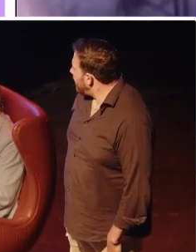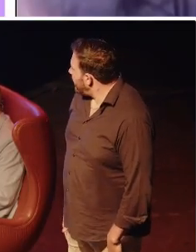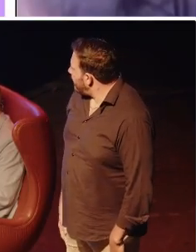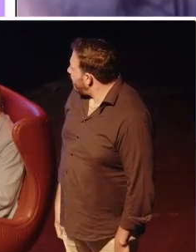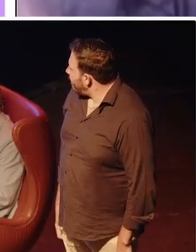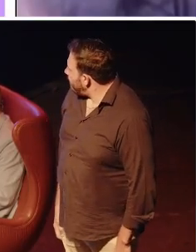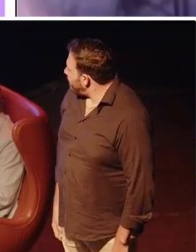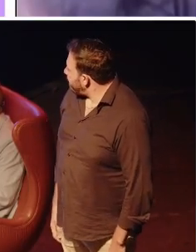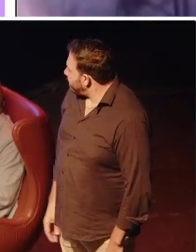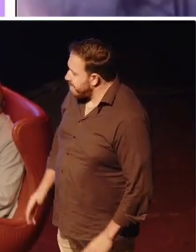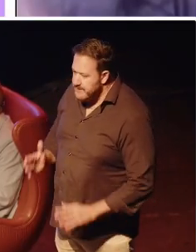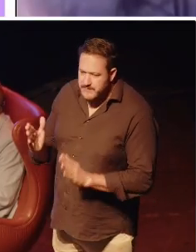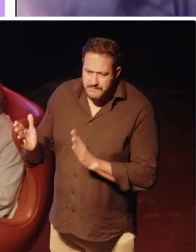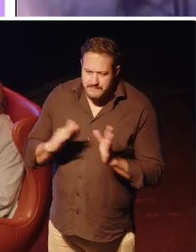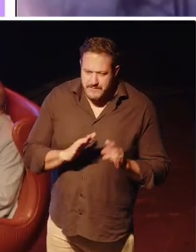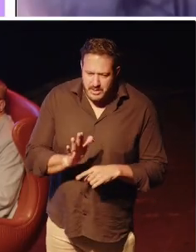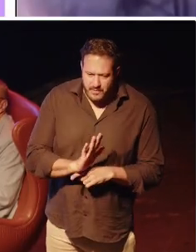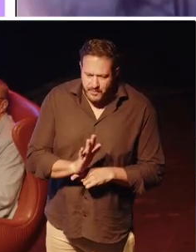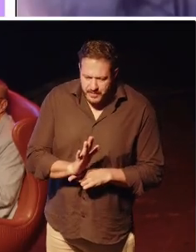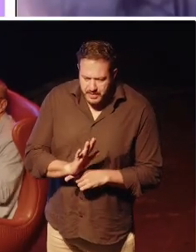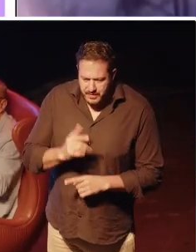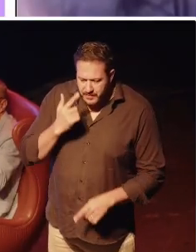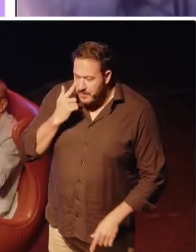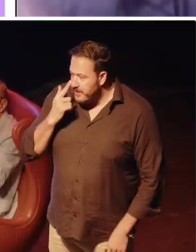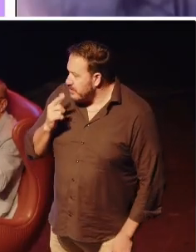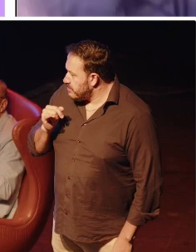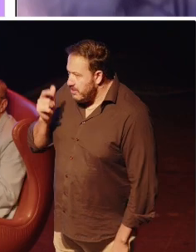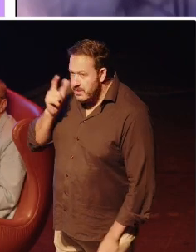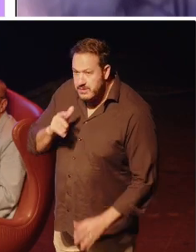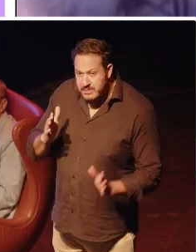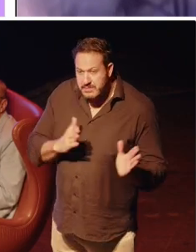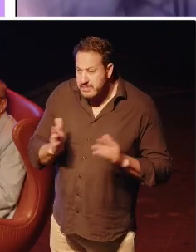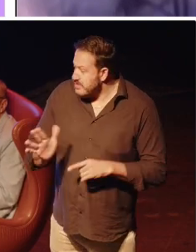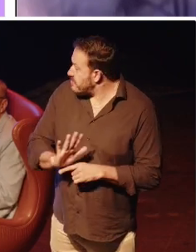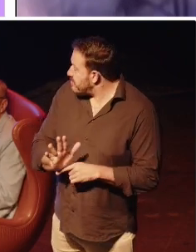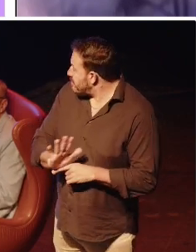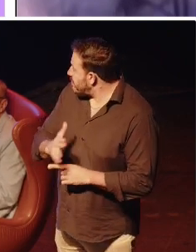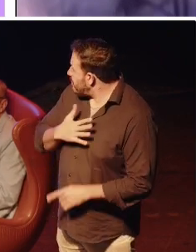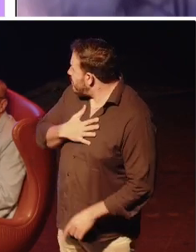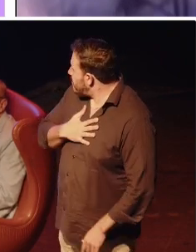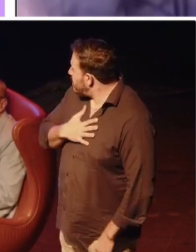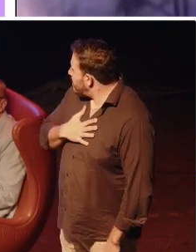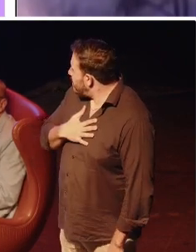Vamos ver se funciona o vídeo? Você consegue ligar o vídeo para mim?